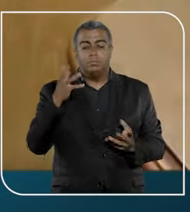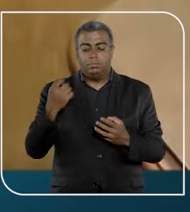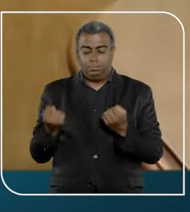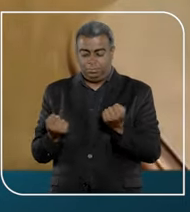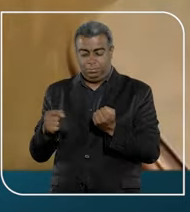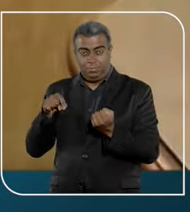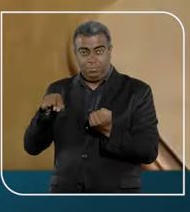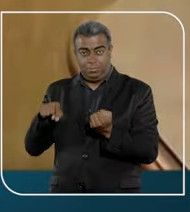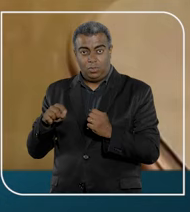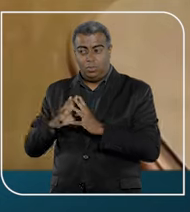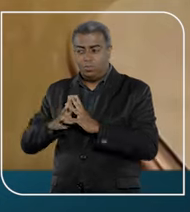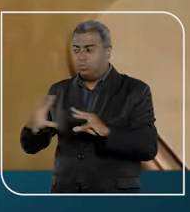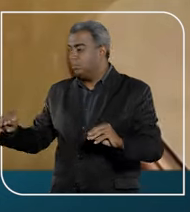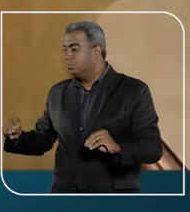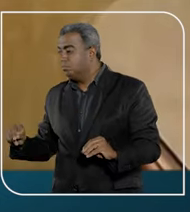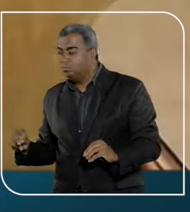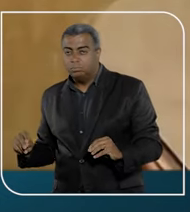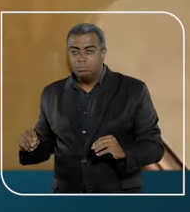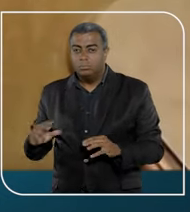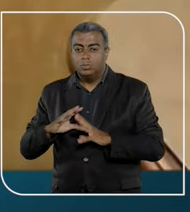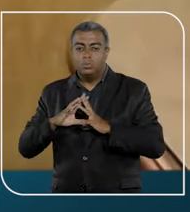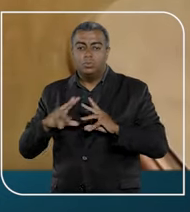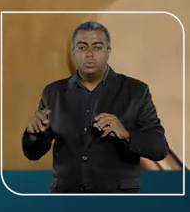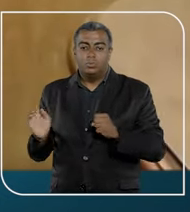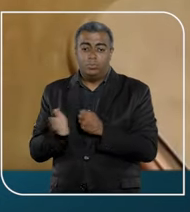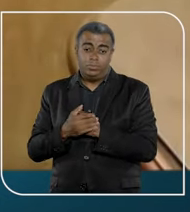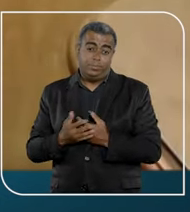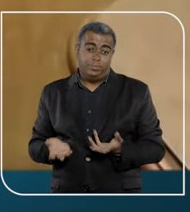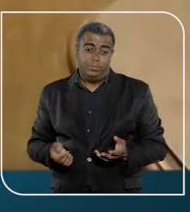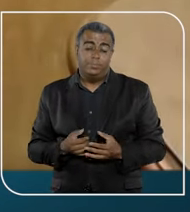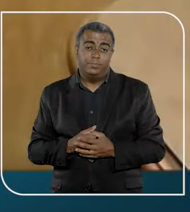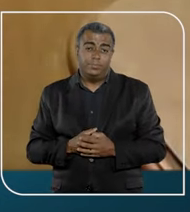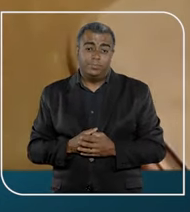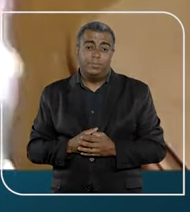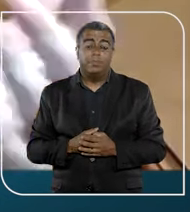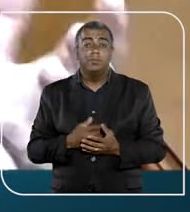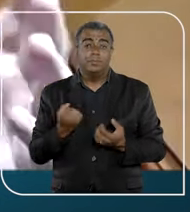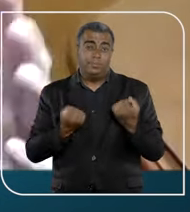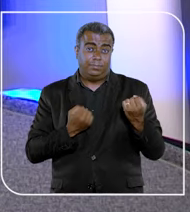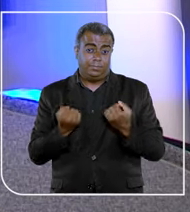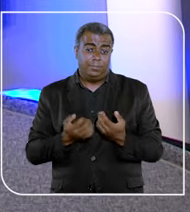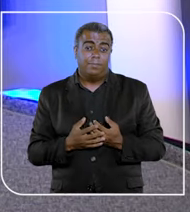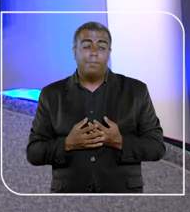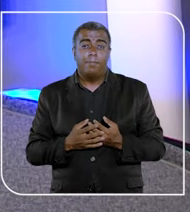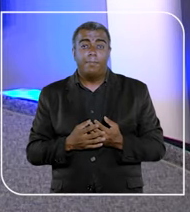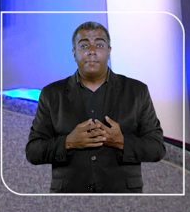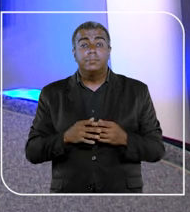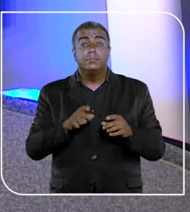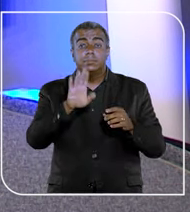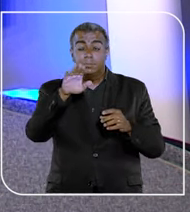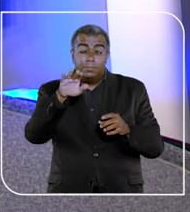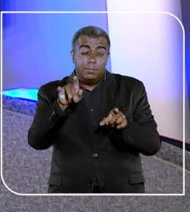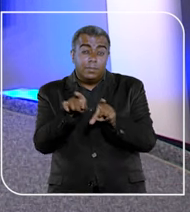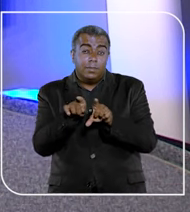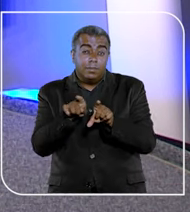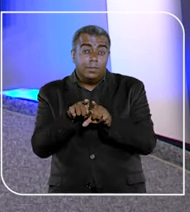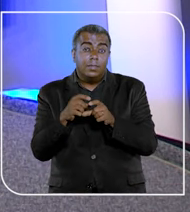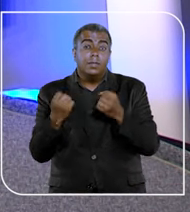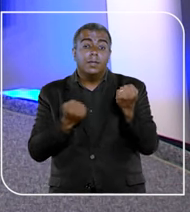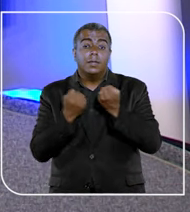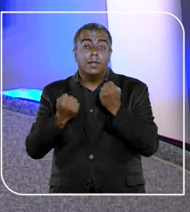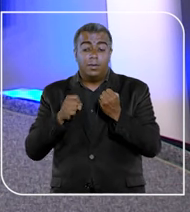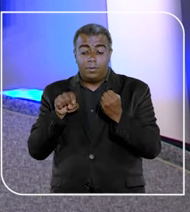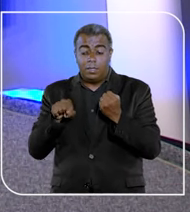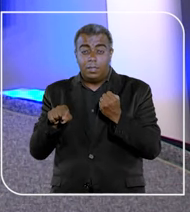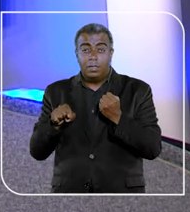prender, então ele desaparece com o patrimônio. Ah, Sem não quero falar que estar sem meu carro. Giba,